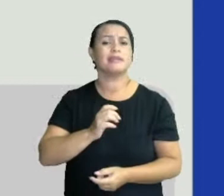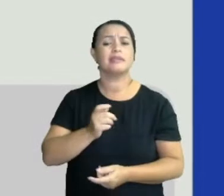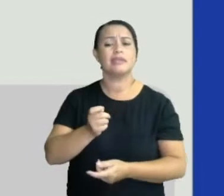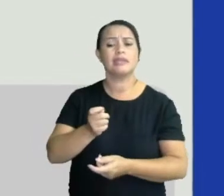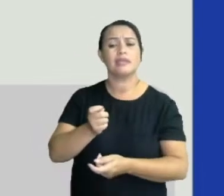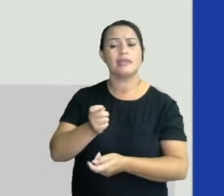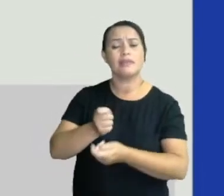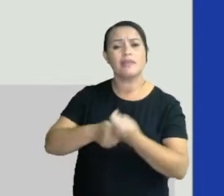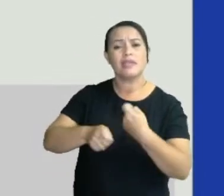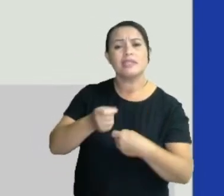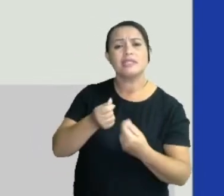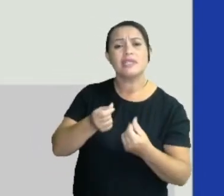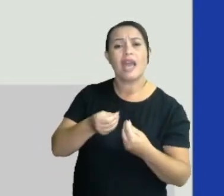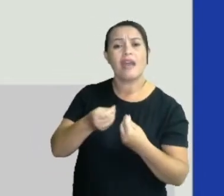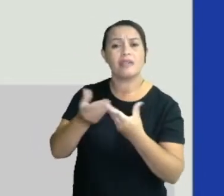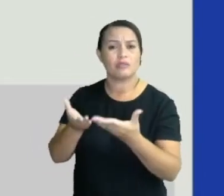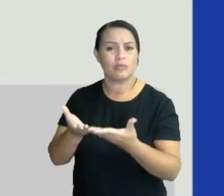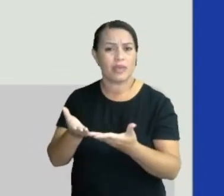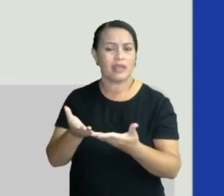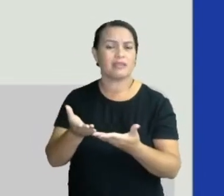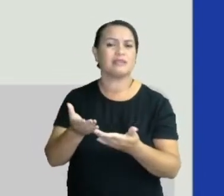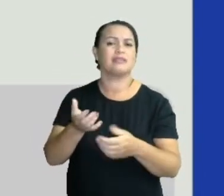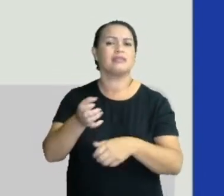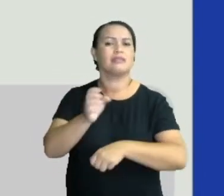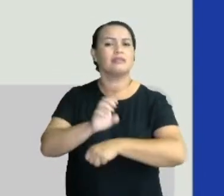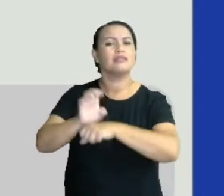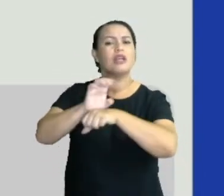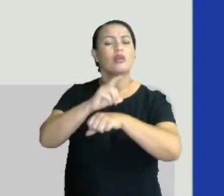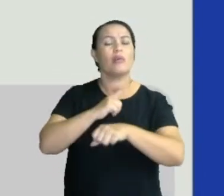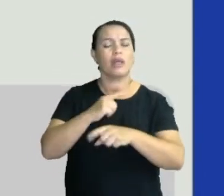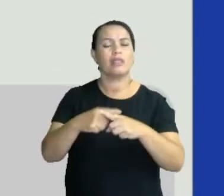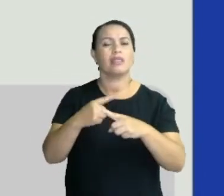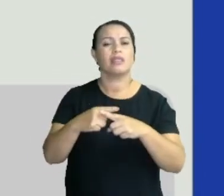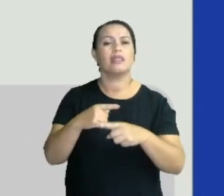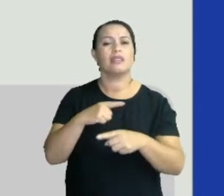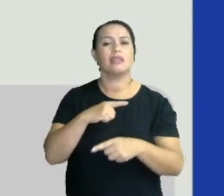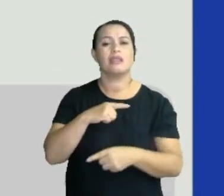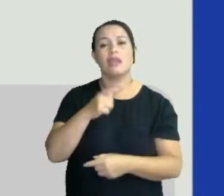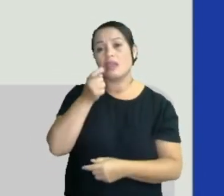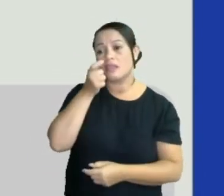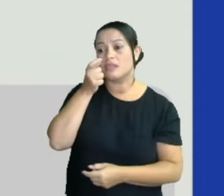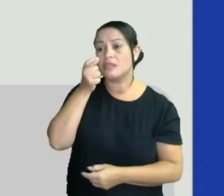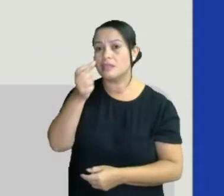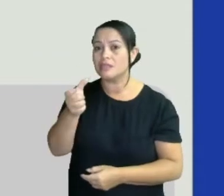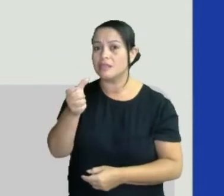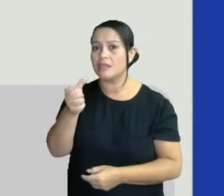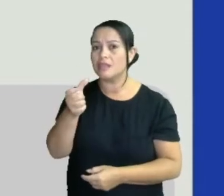interesses próprios.